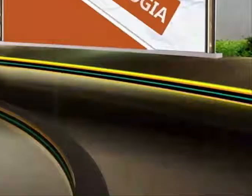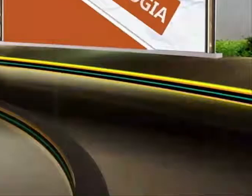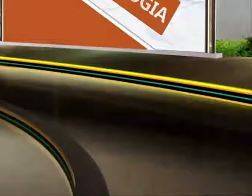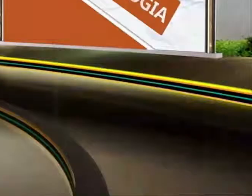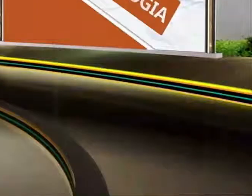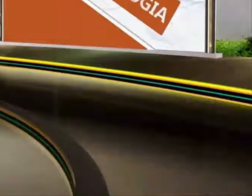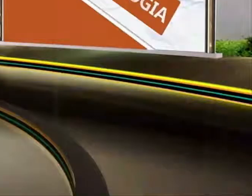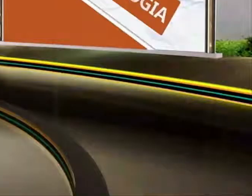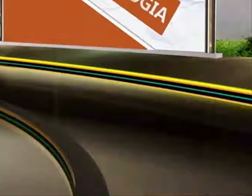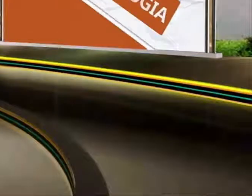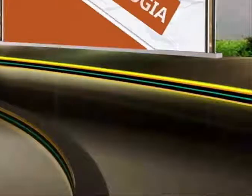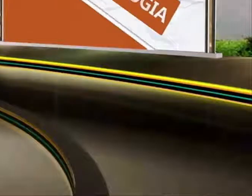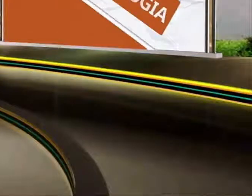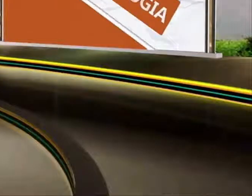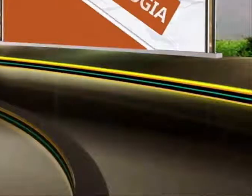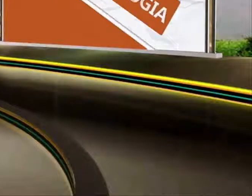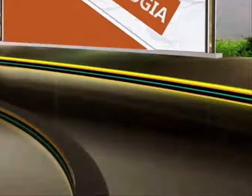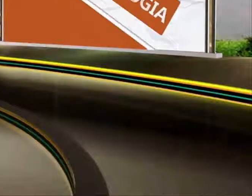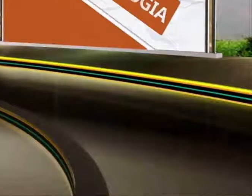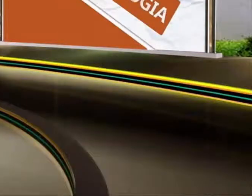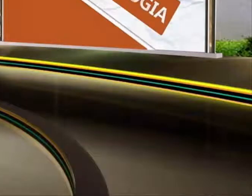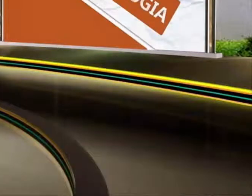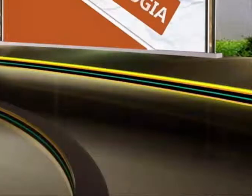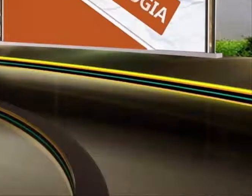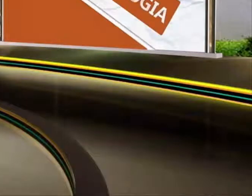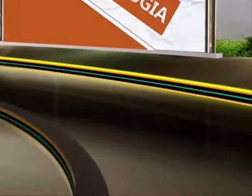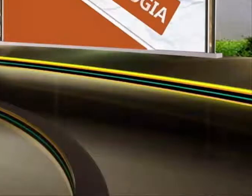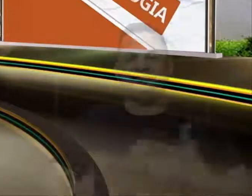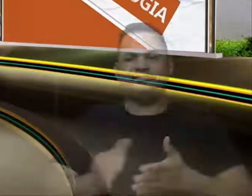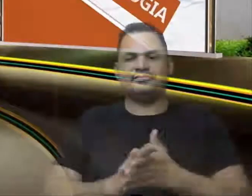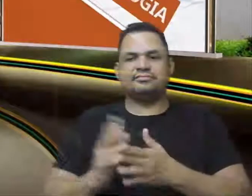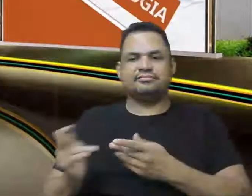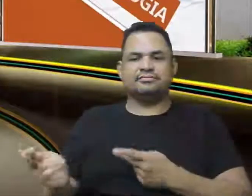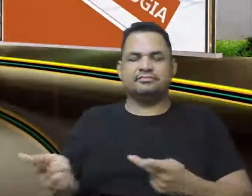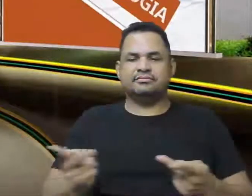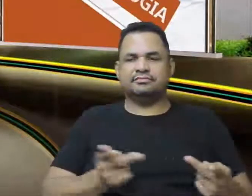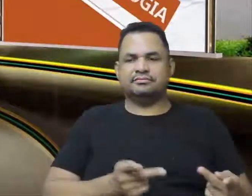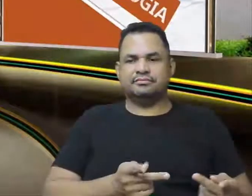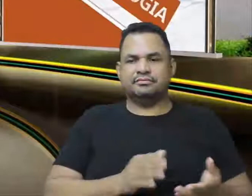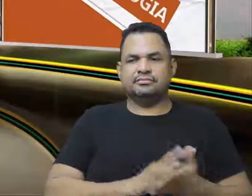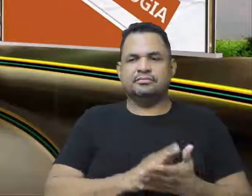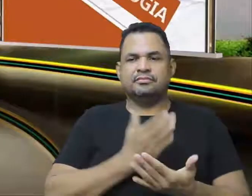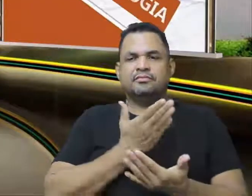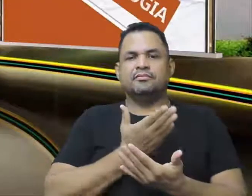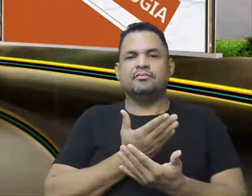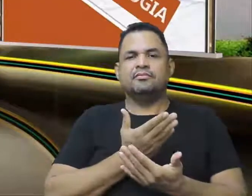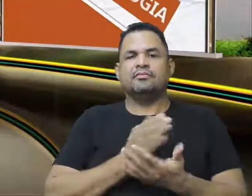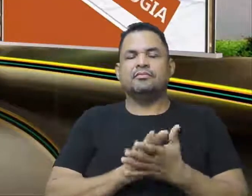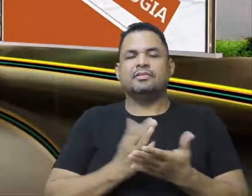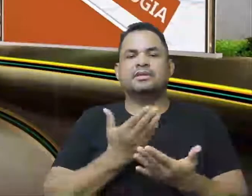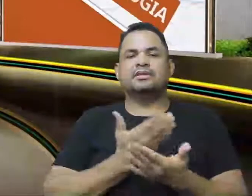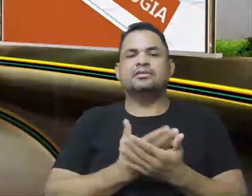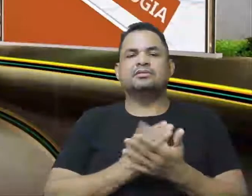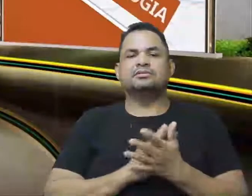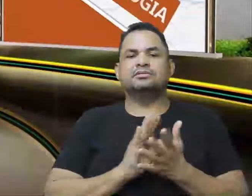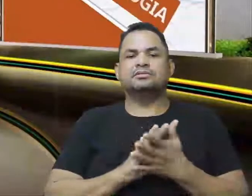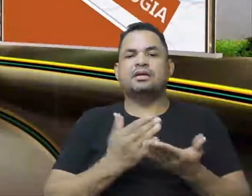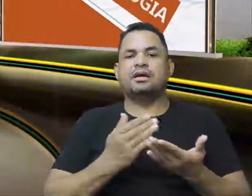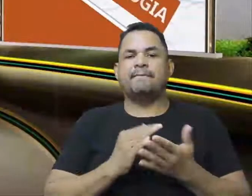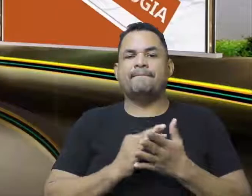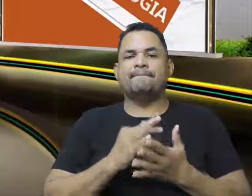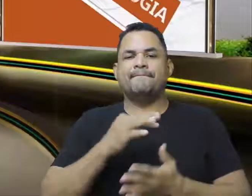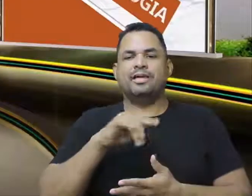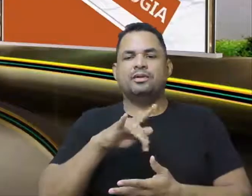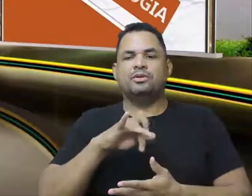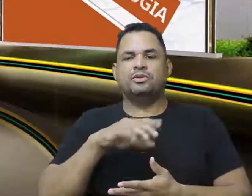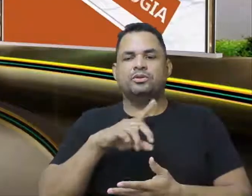o Olá galerinha da mediação sejam bem-vindos para nossa penúltima aula né não